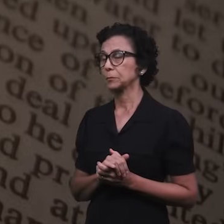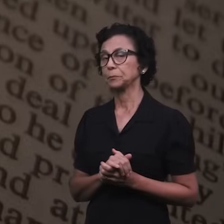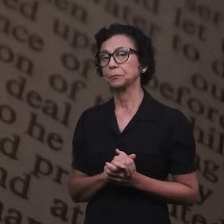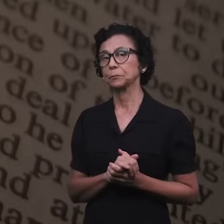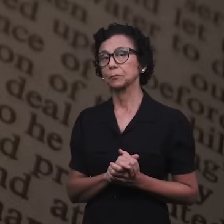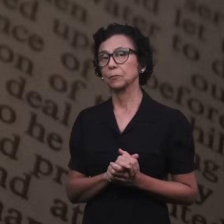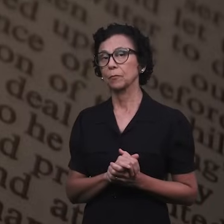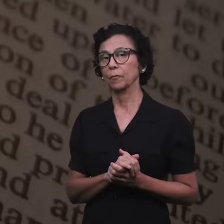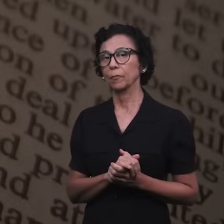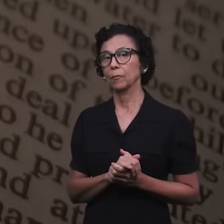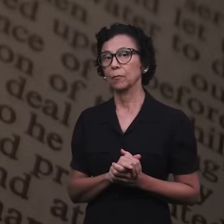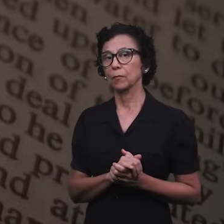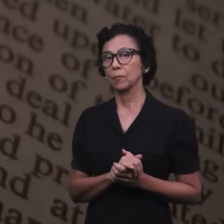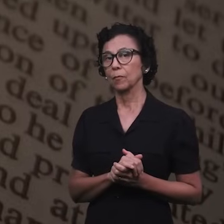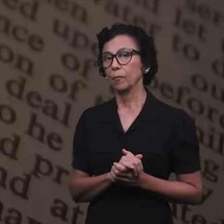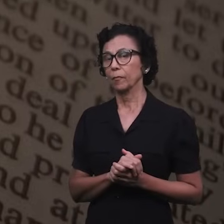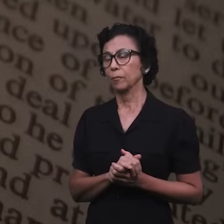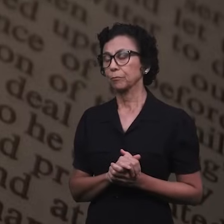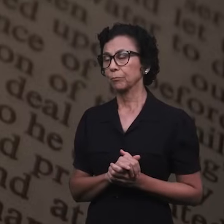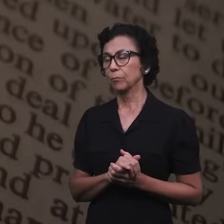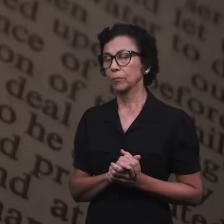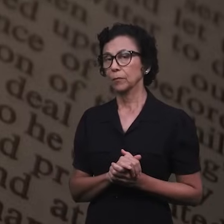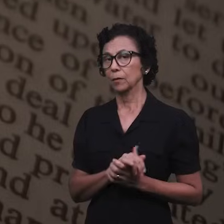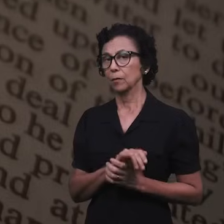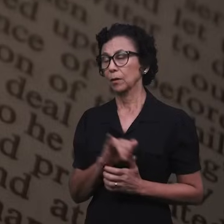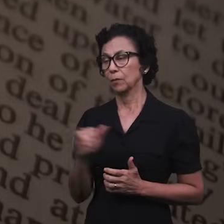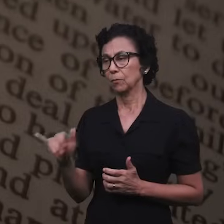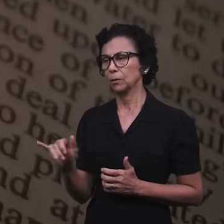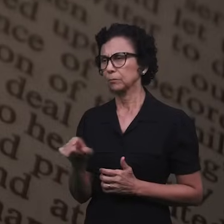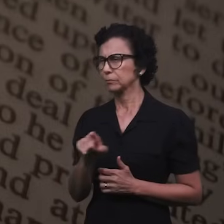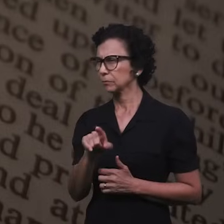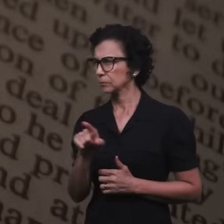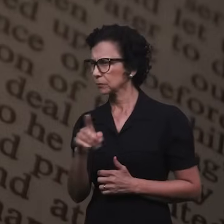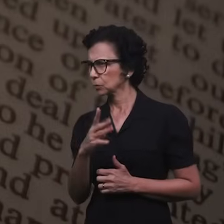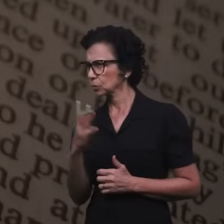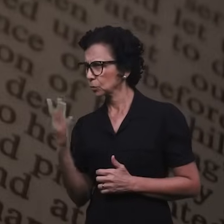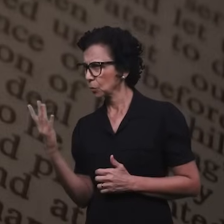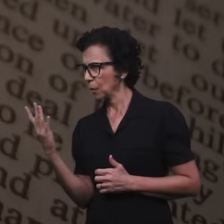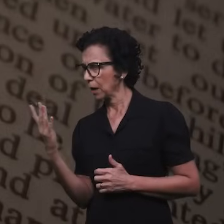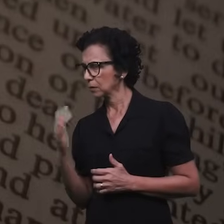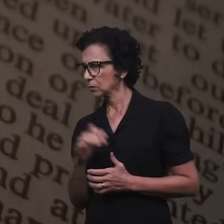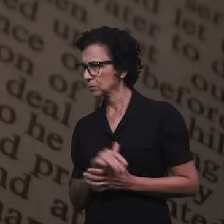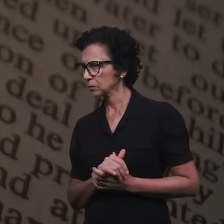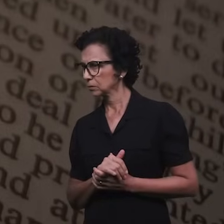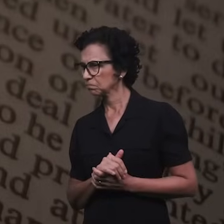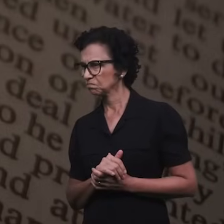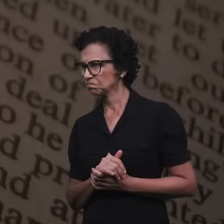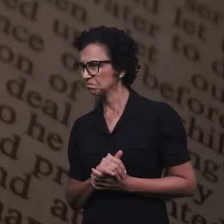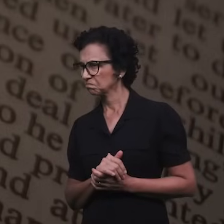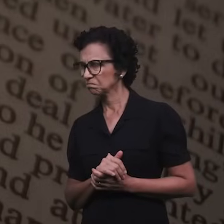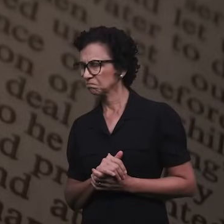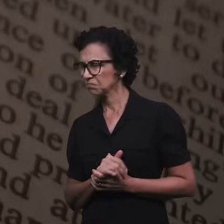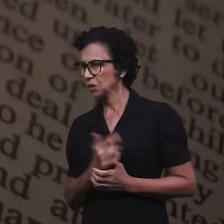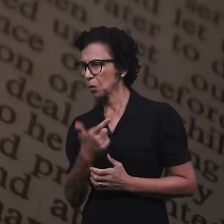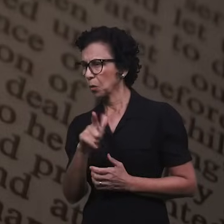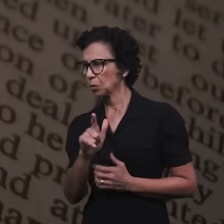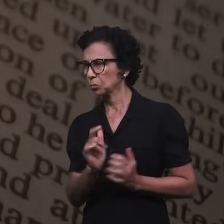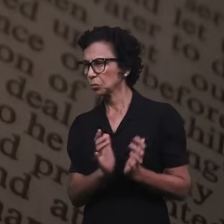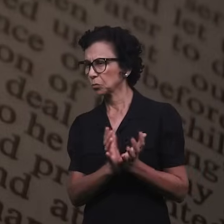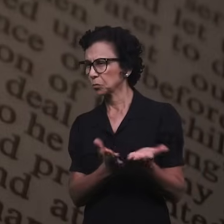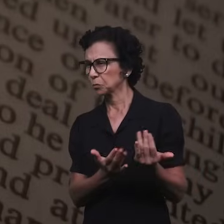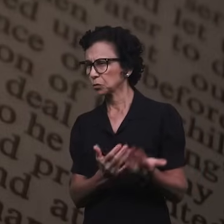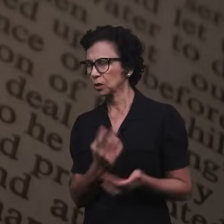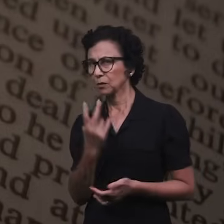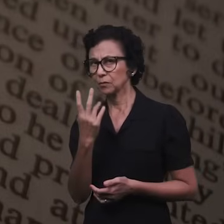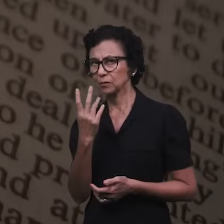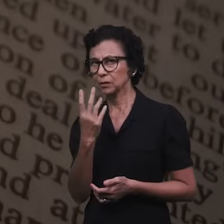eles, verso 19, e entre todos eles não foram achados outros tais como